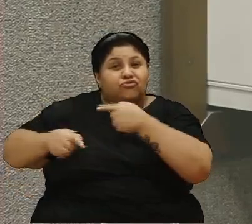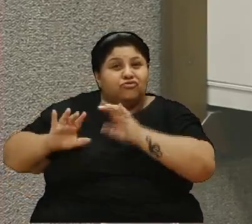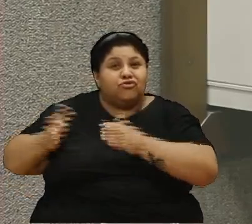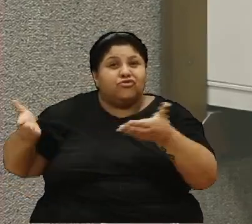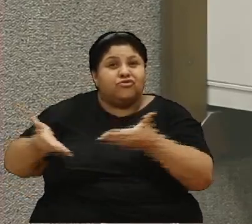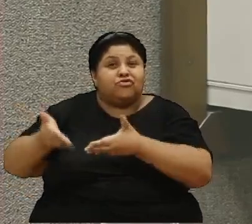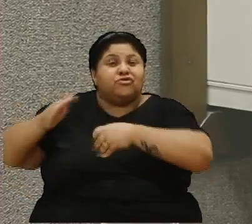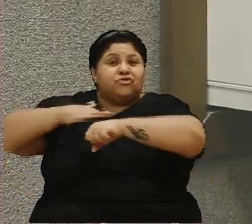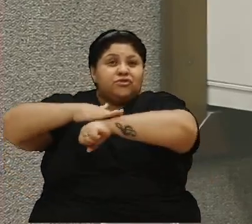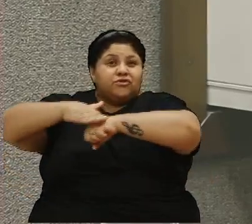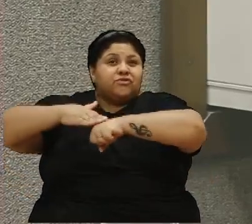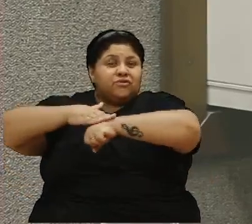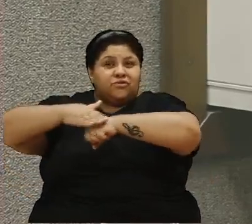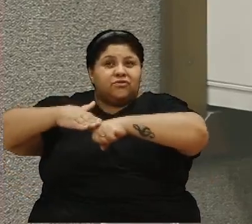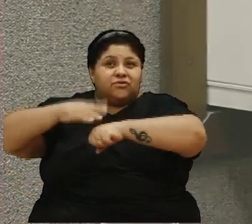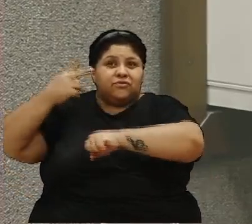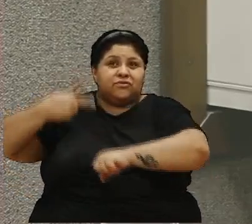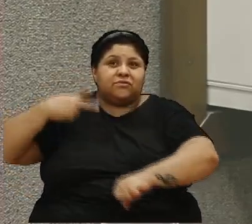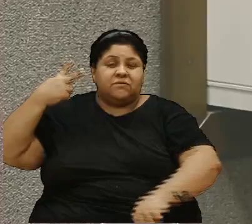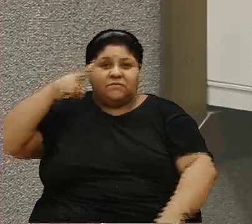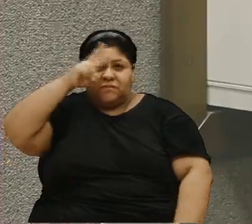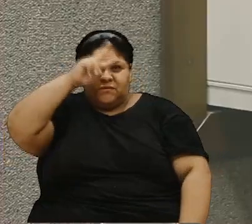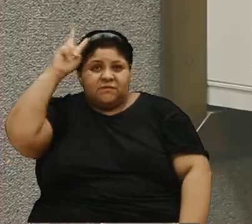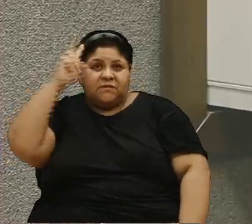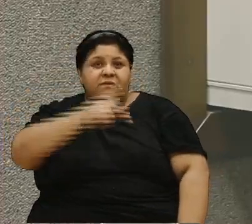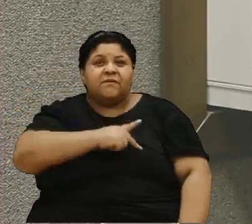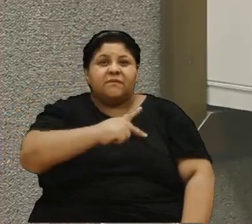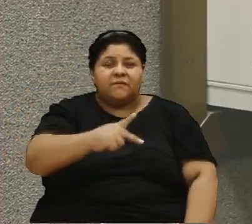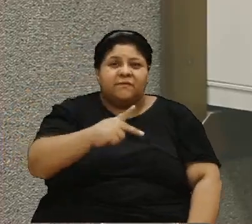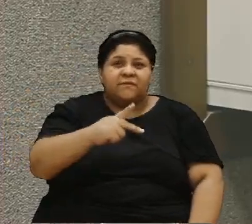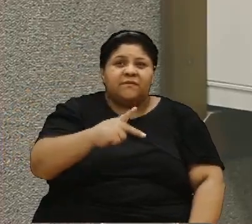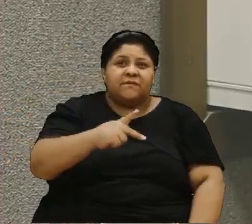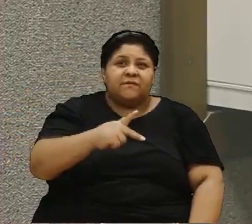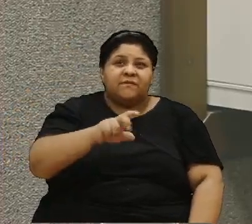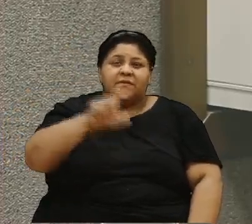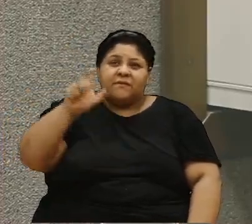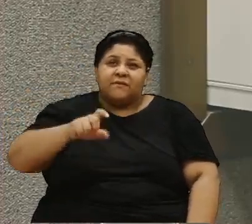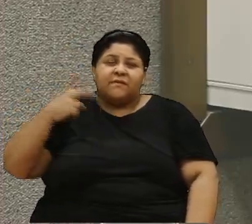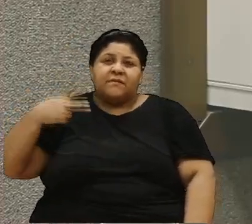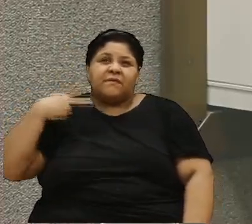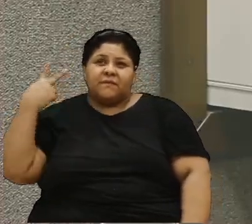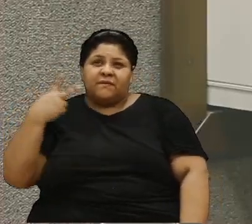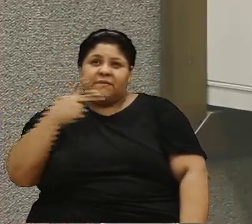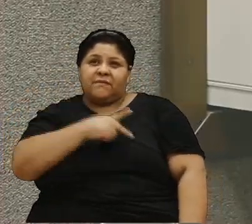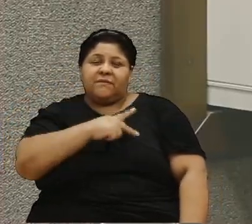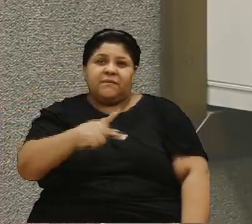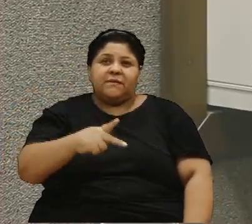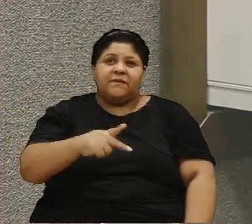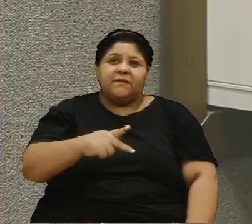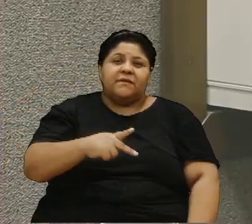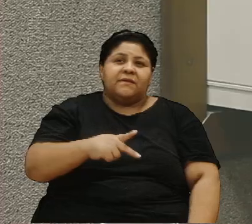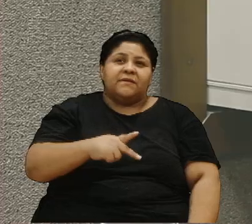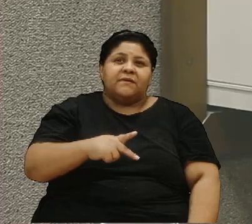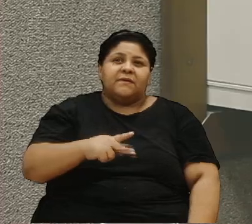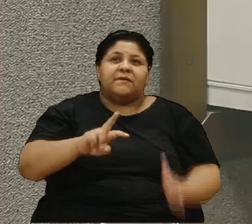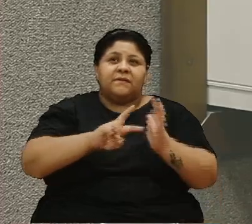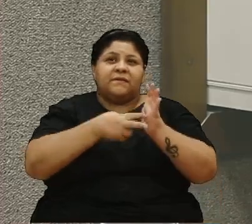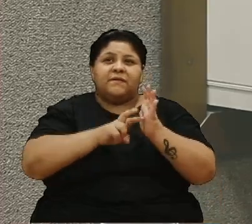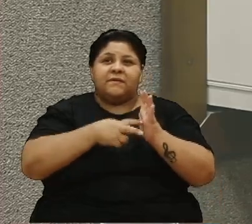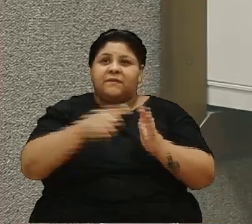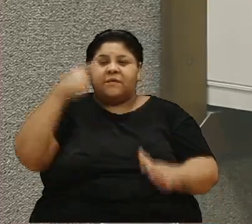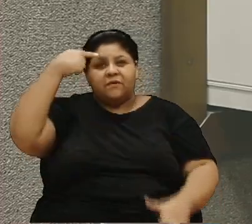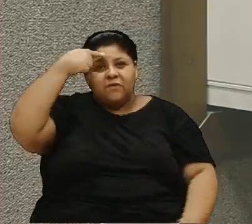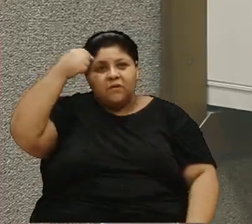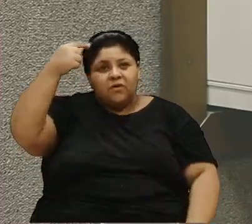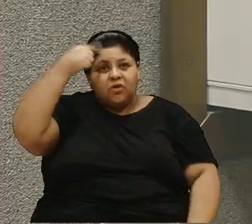tive conversando, inclusive, vereador Edson, com a nossa presidente, a ex-vereadora, a presidente do sindicato, a Silvana, de que nós todos estamos